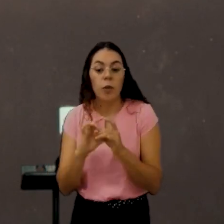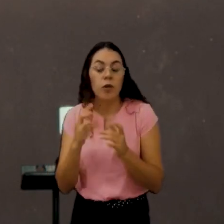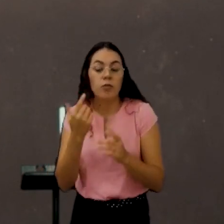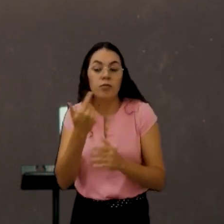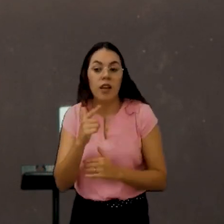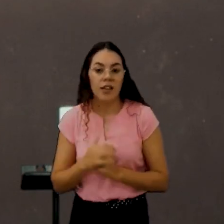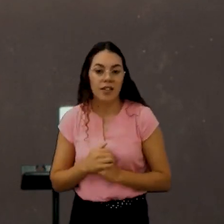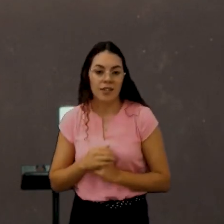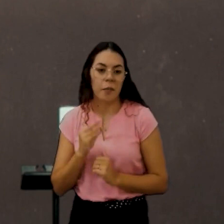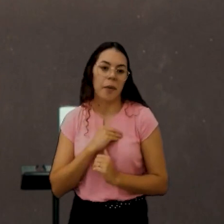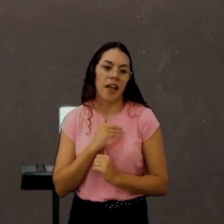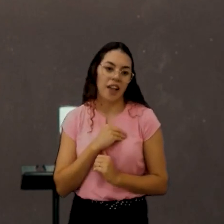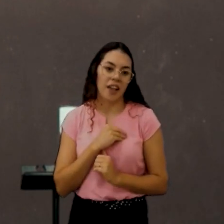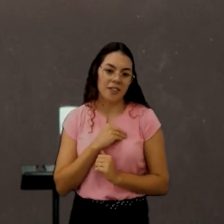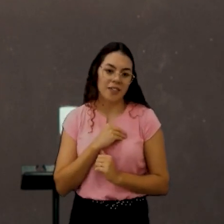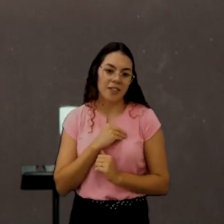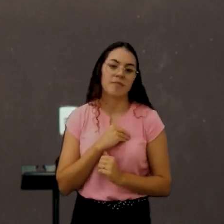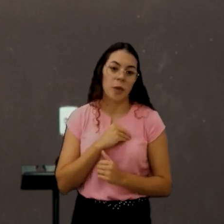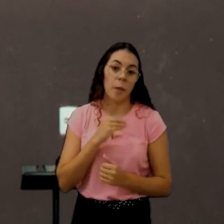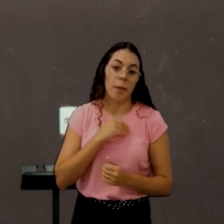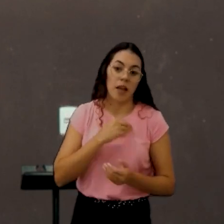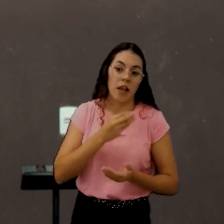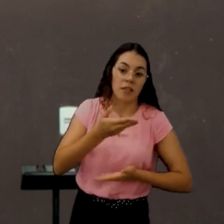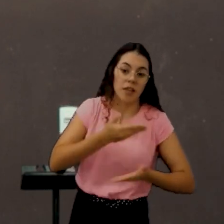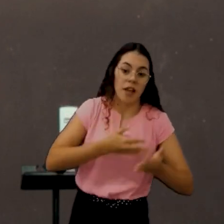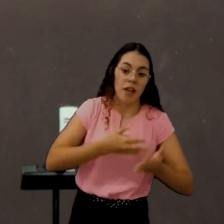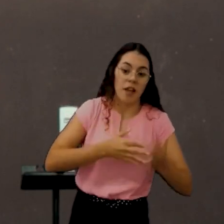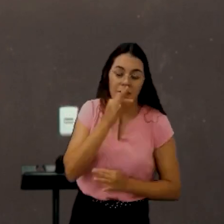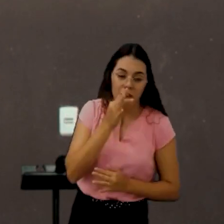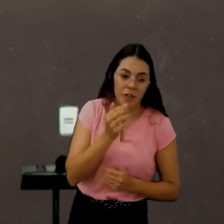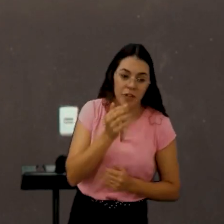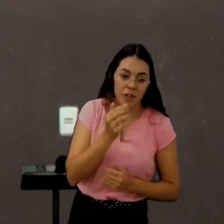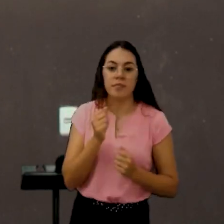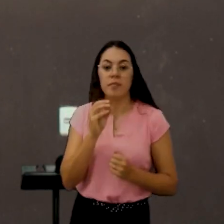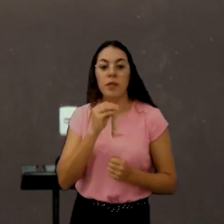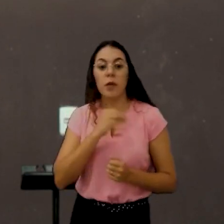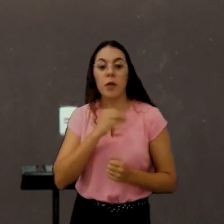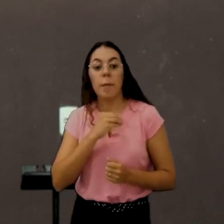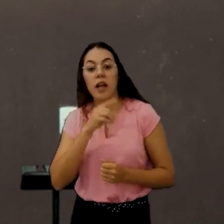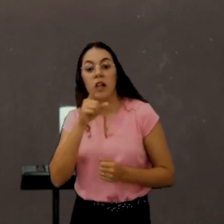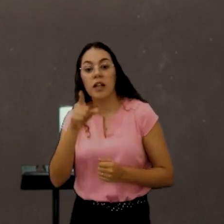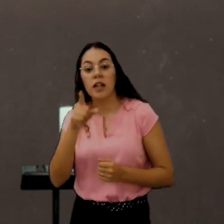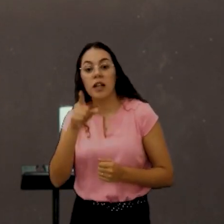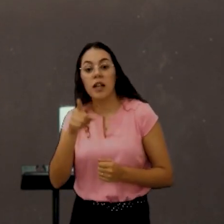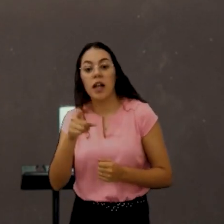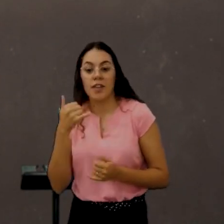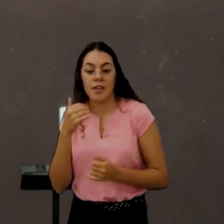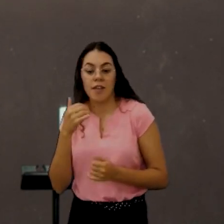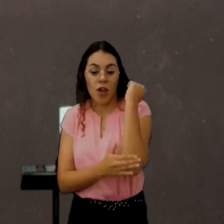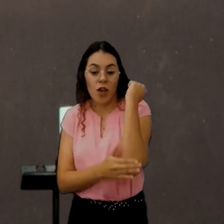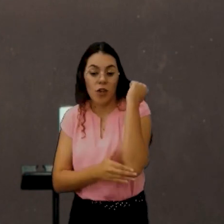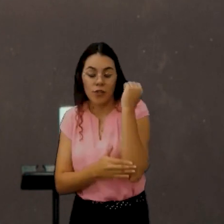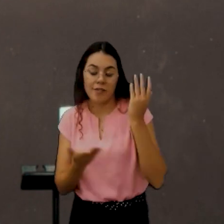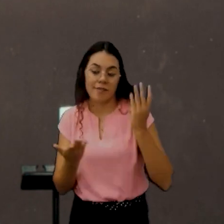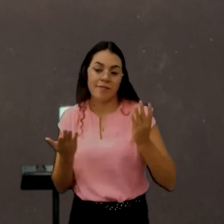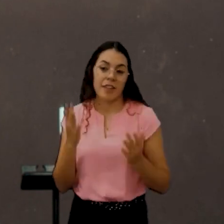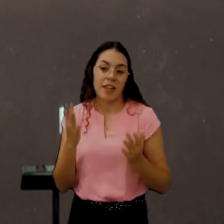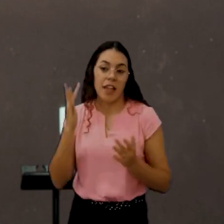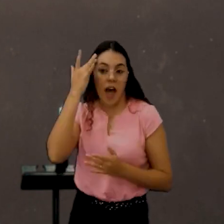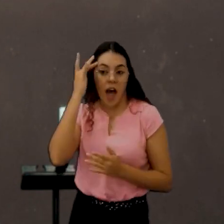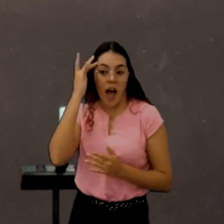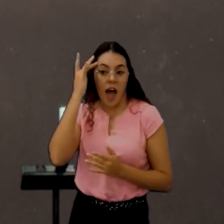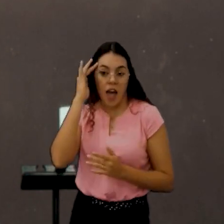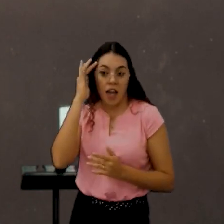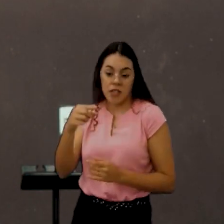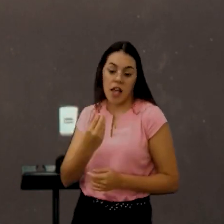O pecado que habita em nós. O meu pecado que faz fofocar de você. O seu pecado que faz sentir inveja de mim. O meu pecado que faz eu achar que você está